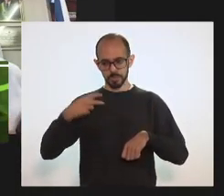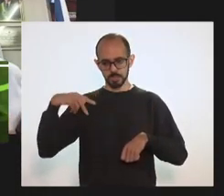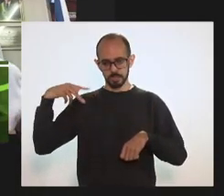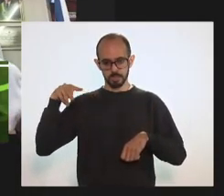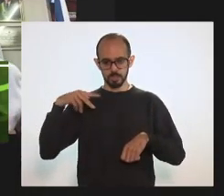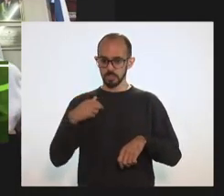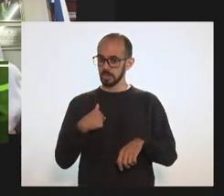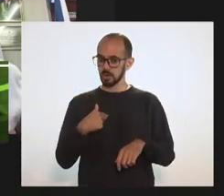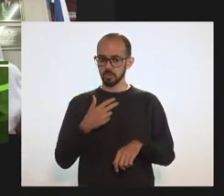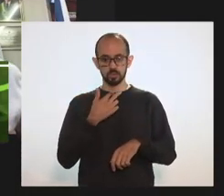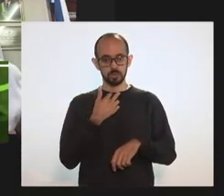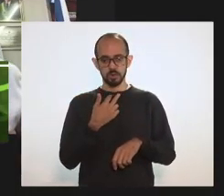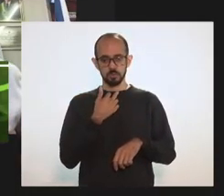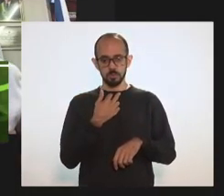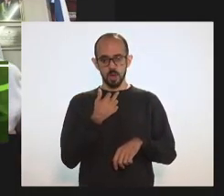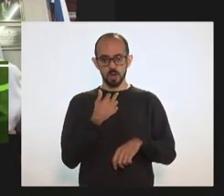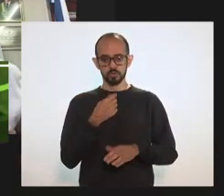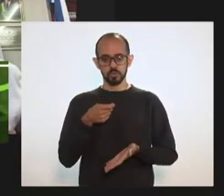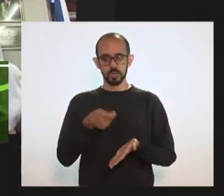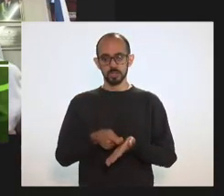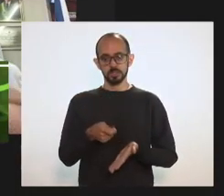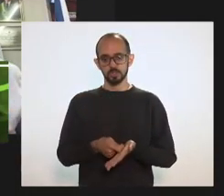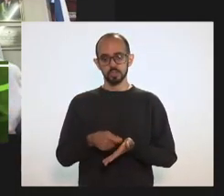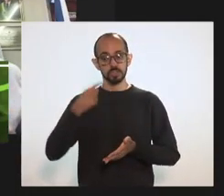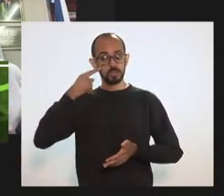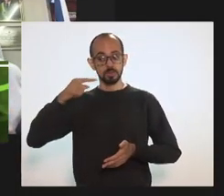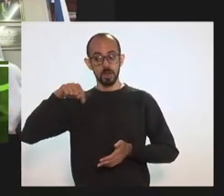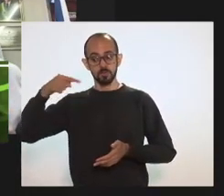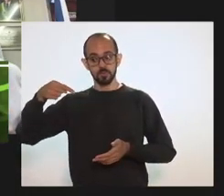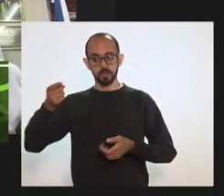de pauta, vai estudar o próximo projeto e volta.